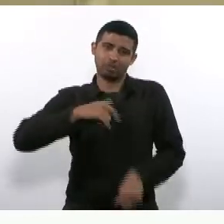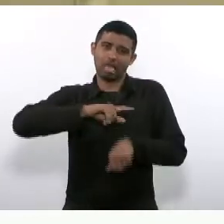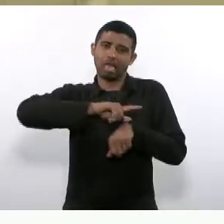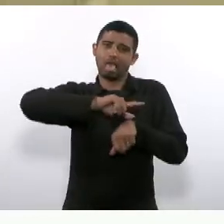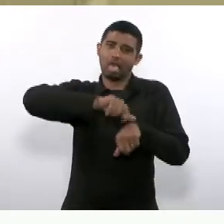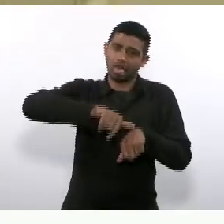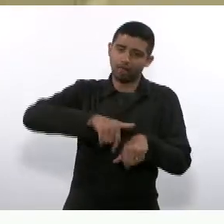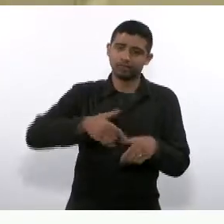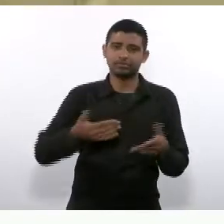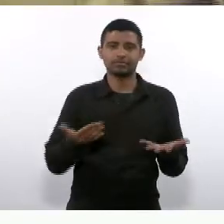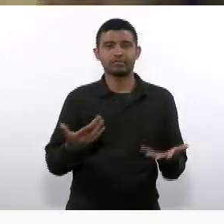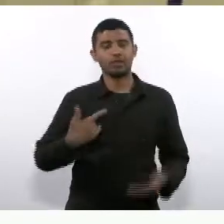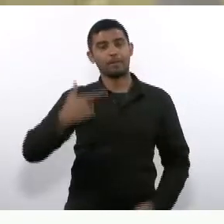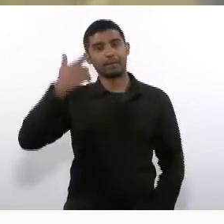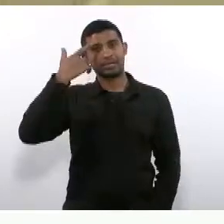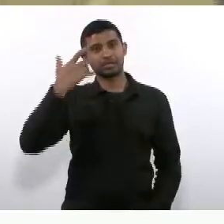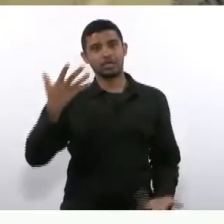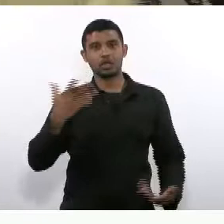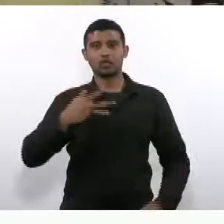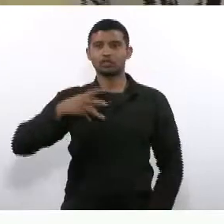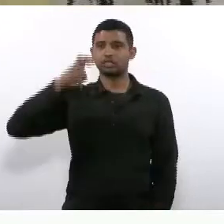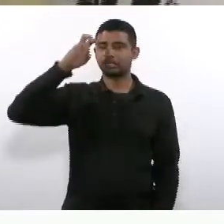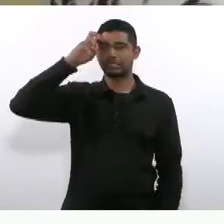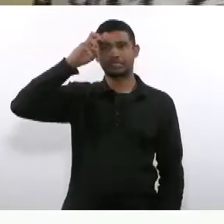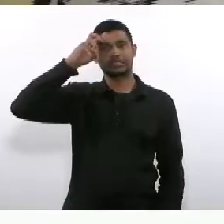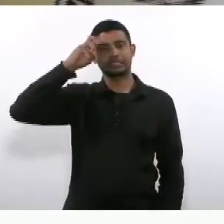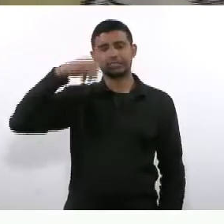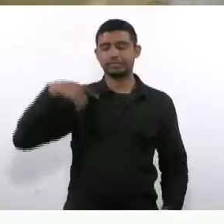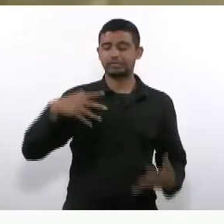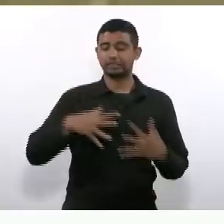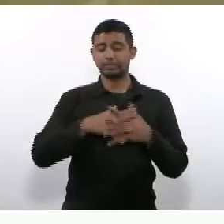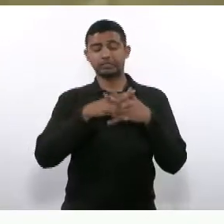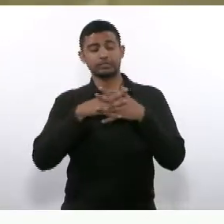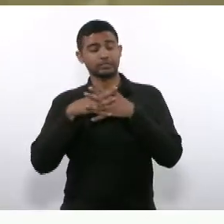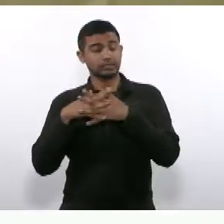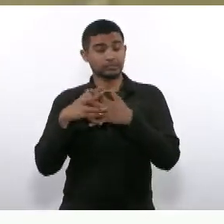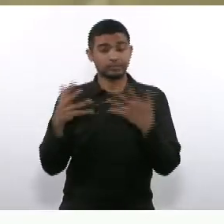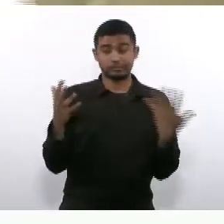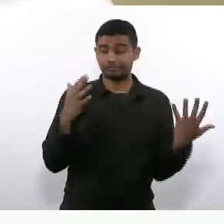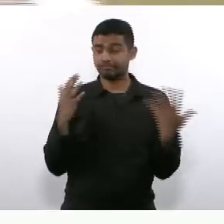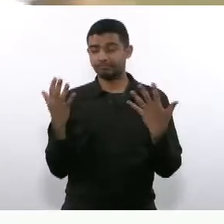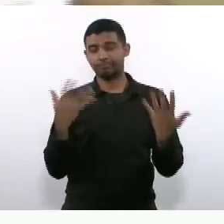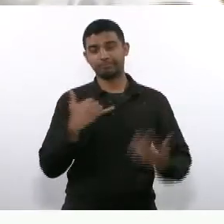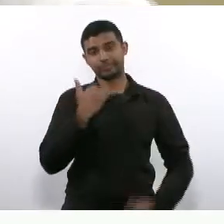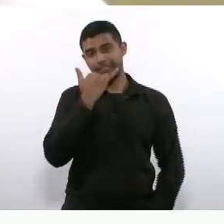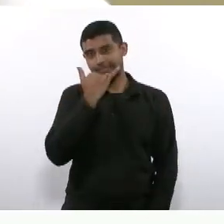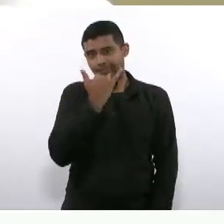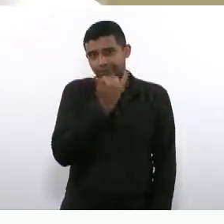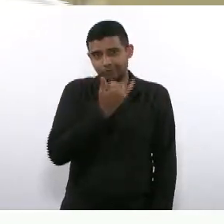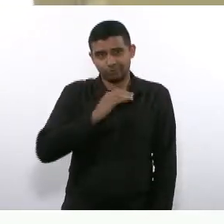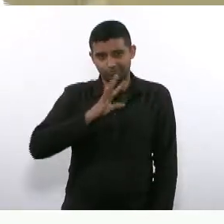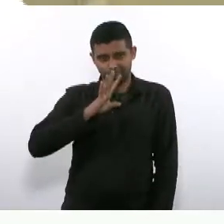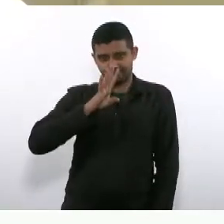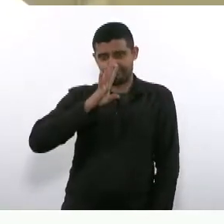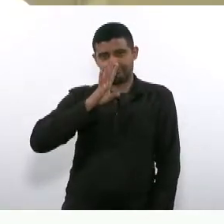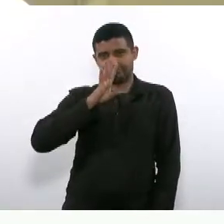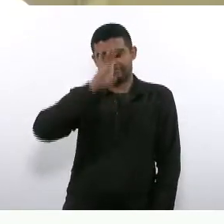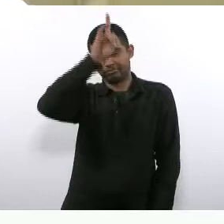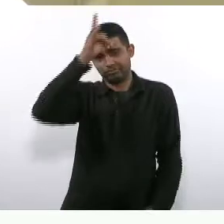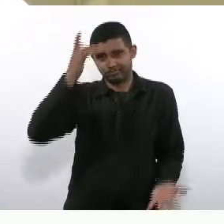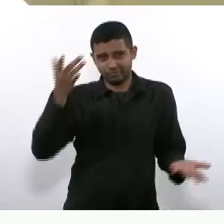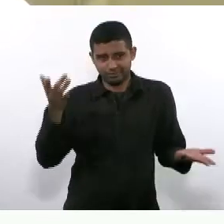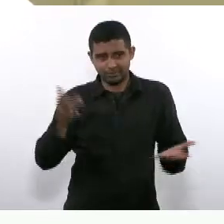atraso, achei que hoje fosse quinta-feira, confesso, então me enrolei todos, desculpa aí pela gafe, mas, olha, não